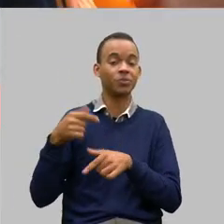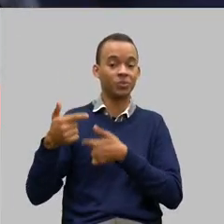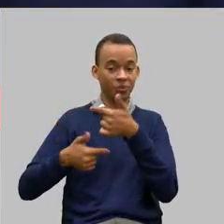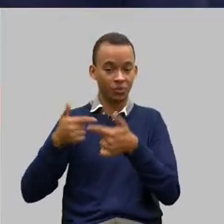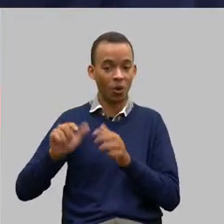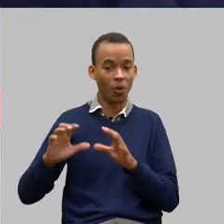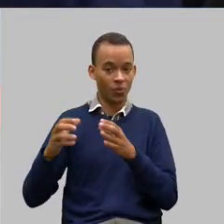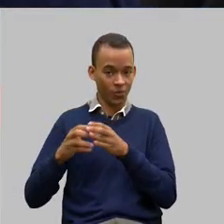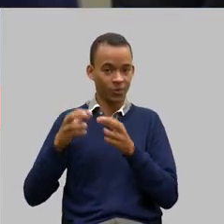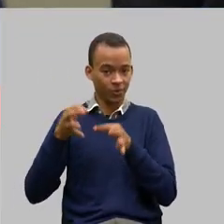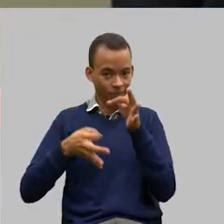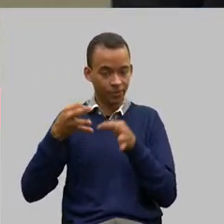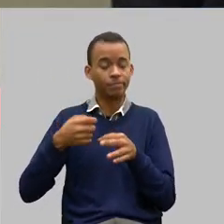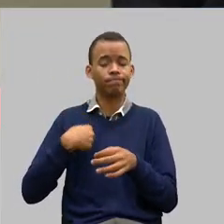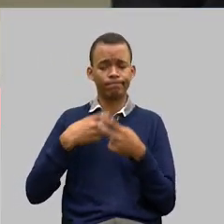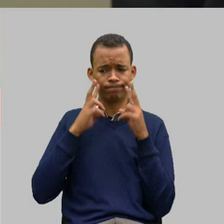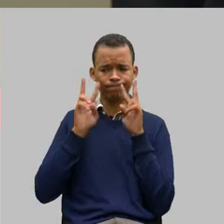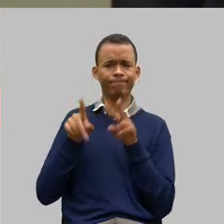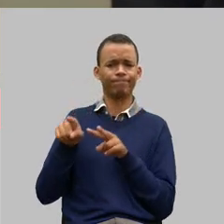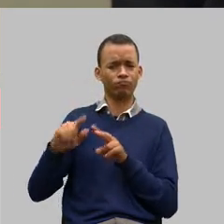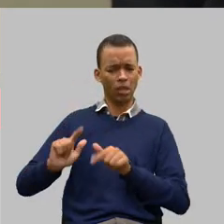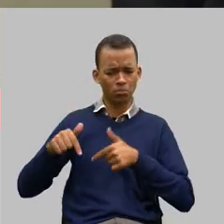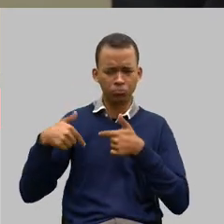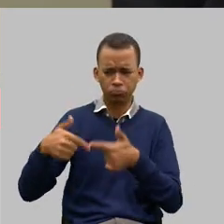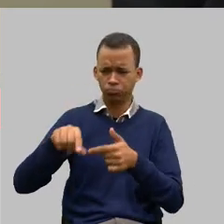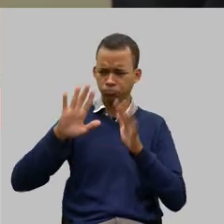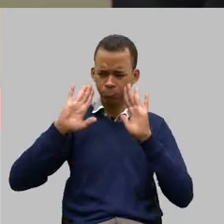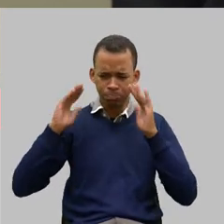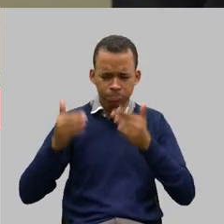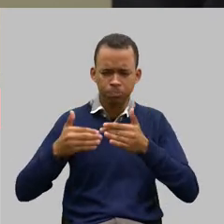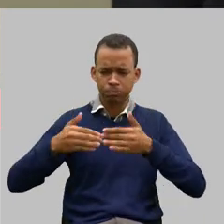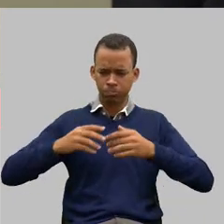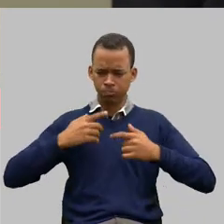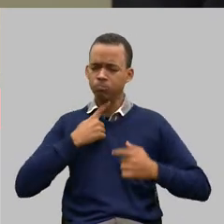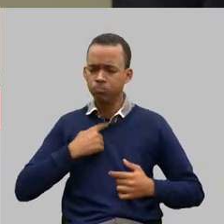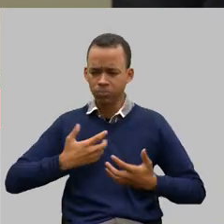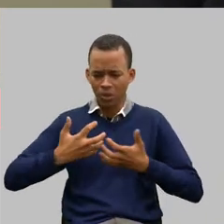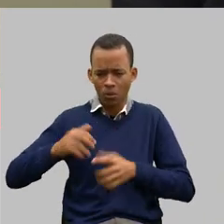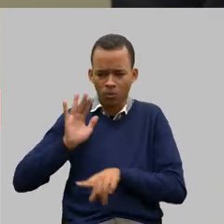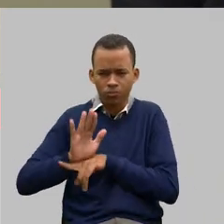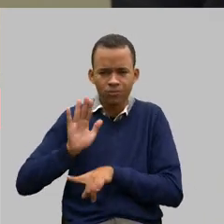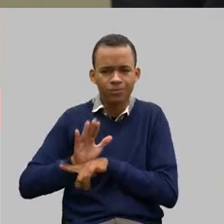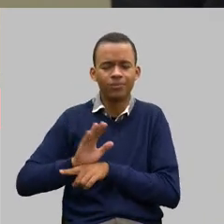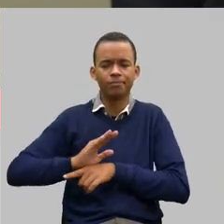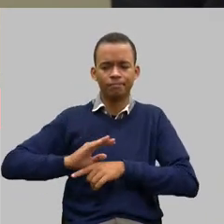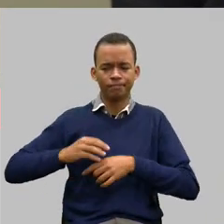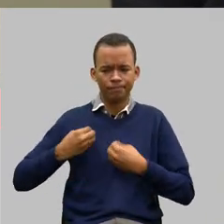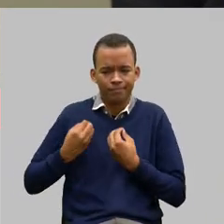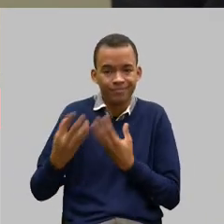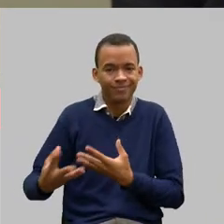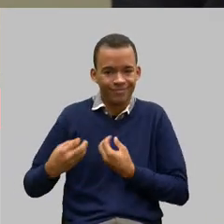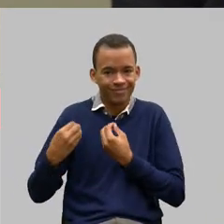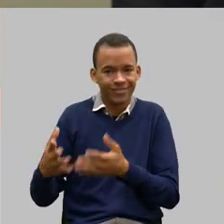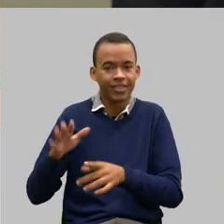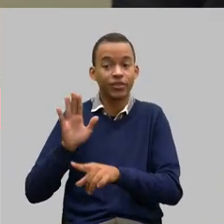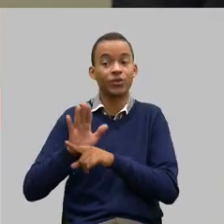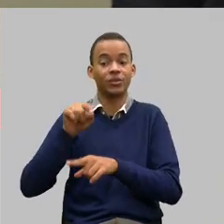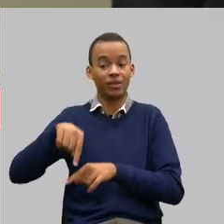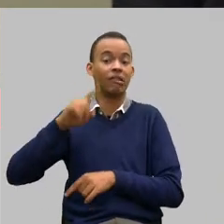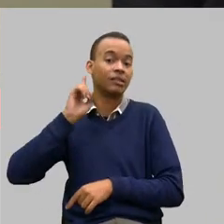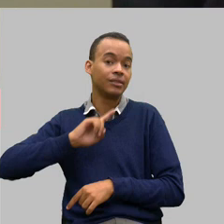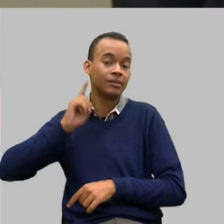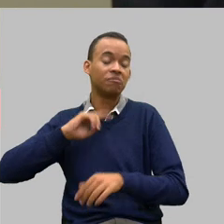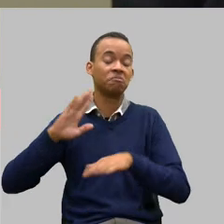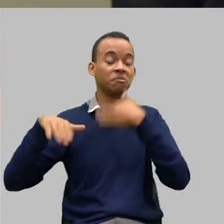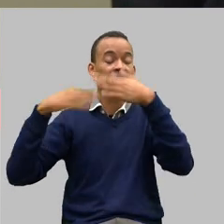longo desses últimos tempos o seu empenho a sua dedicação a sua vontade de colaborar de contribuir para uma Minas melhor e para